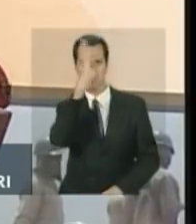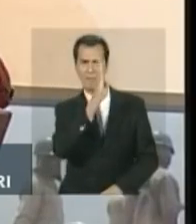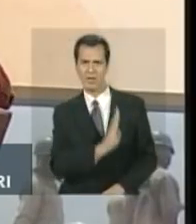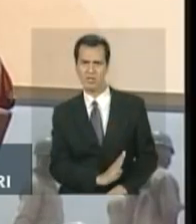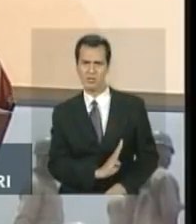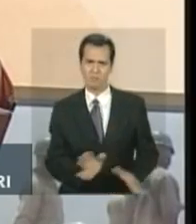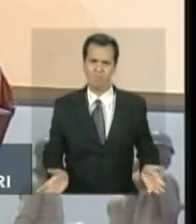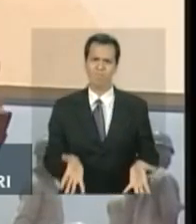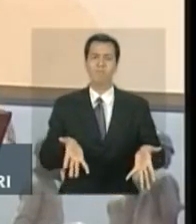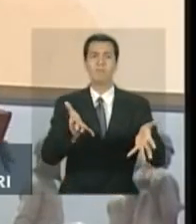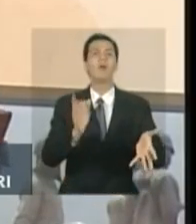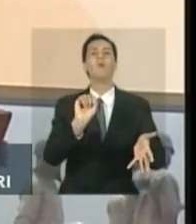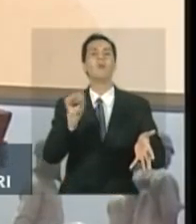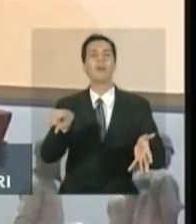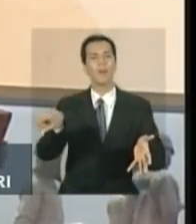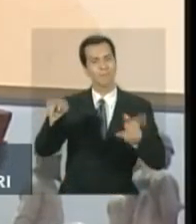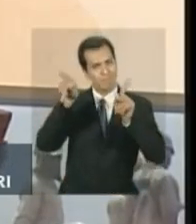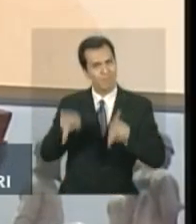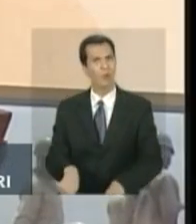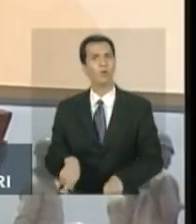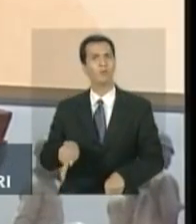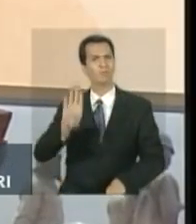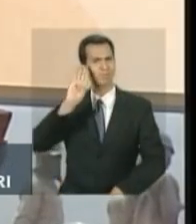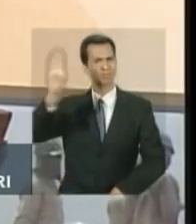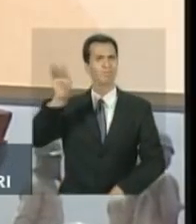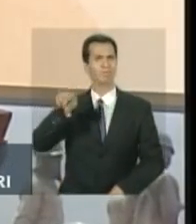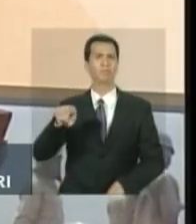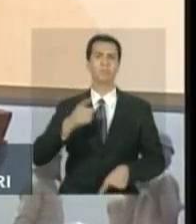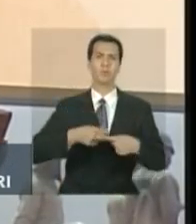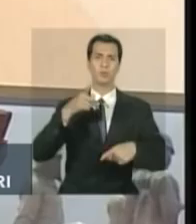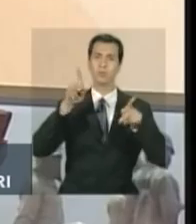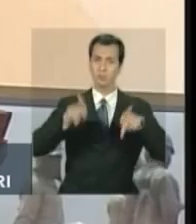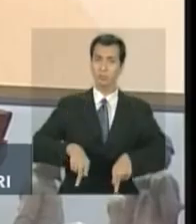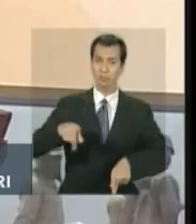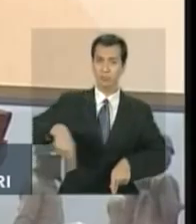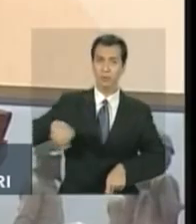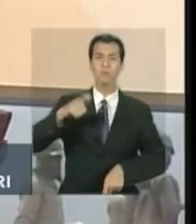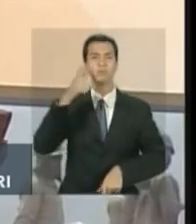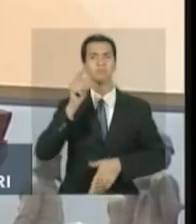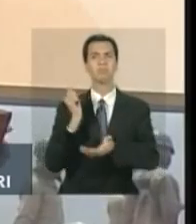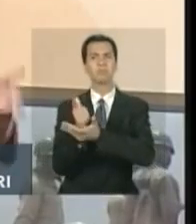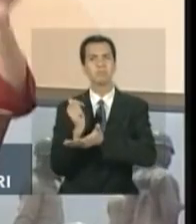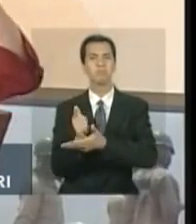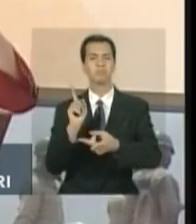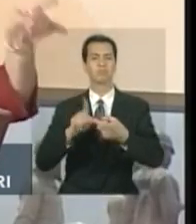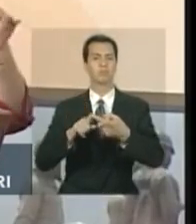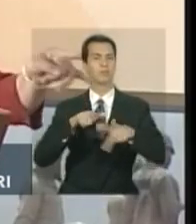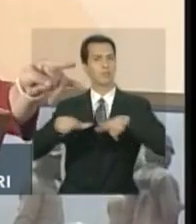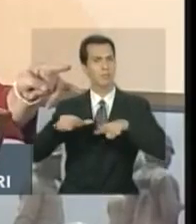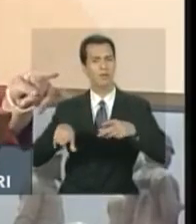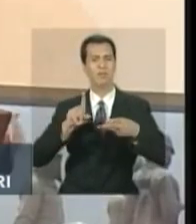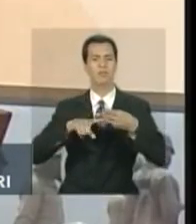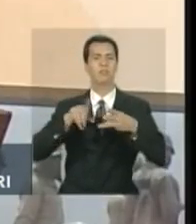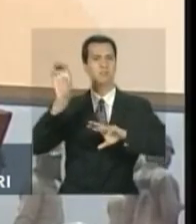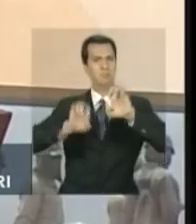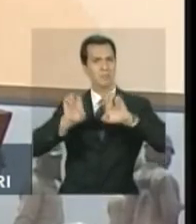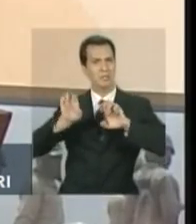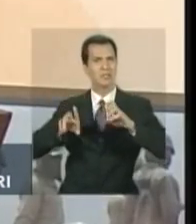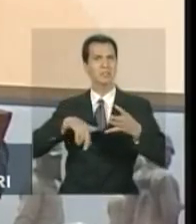frente ao seu povo, porque são consumidores, trabalhadores,